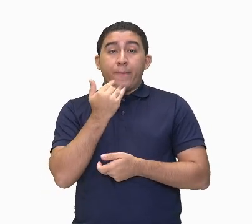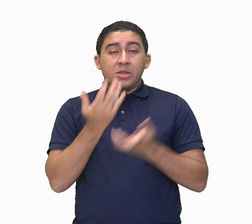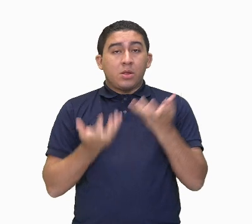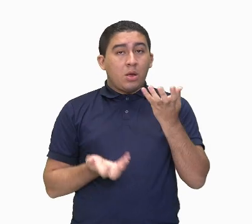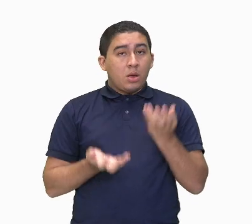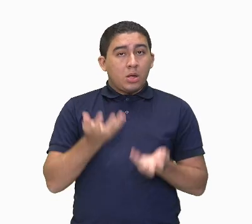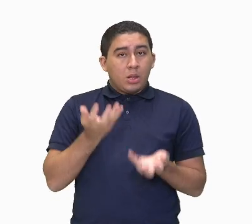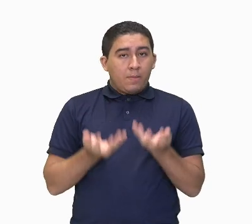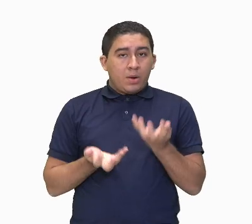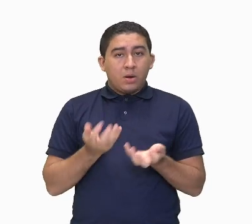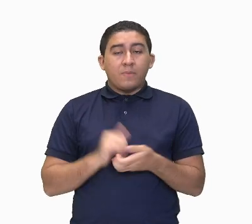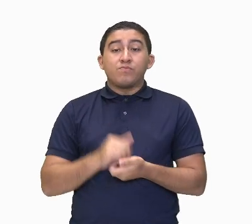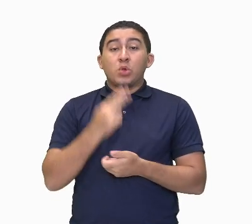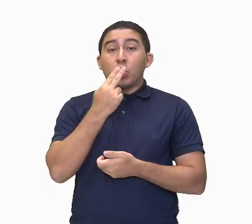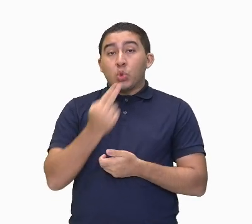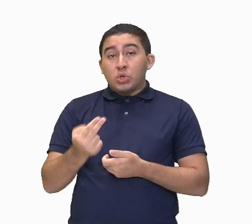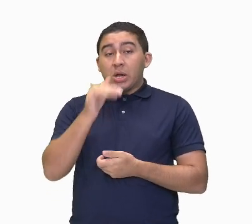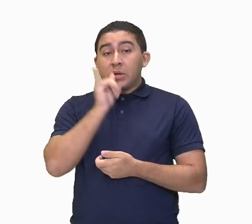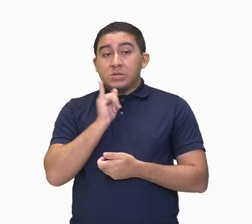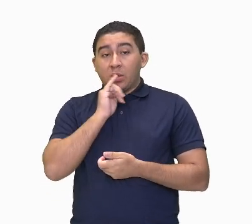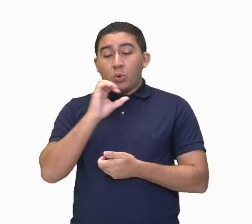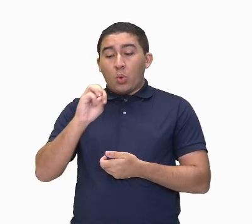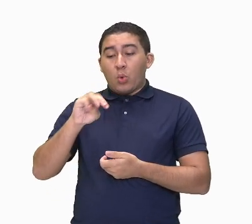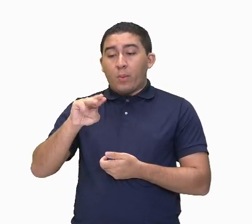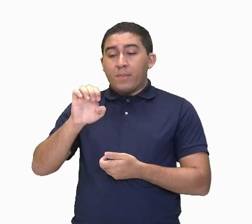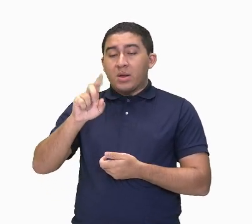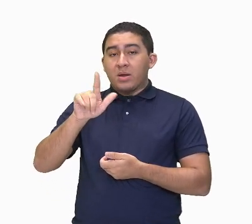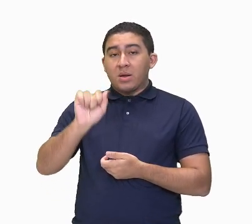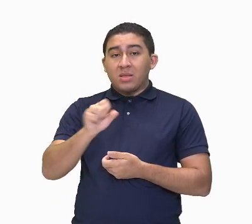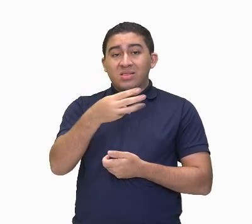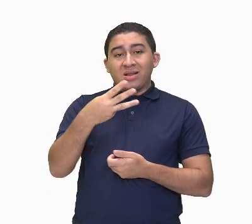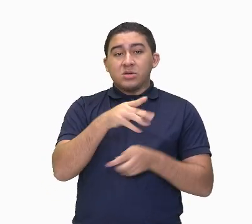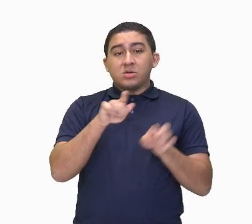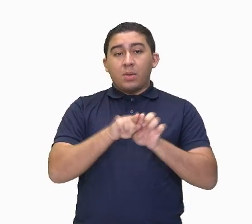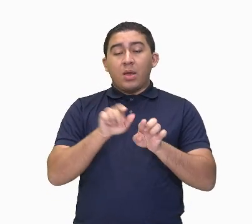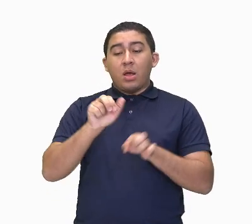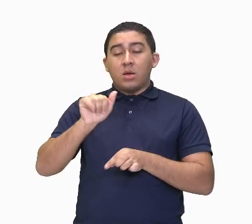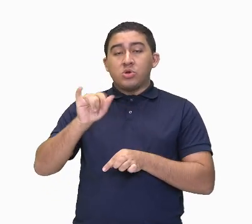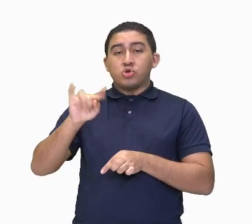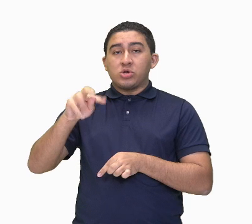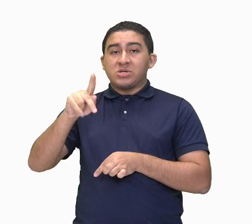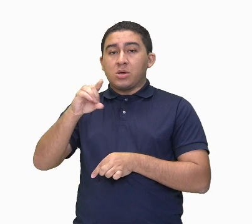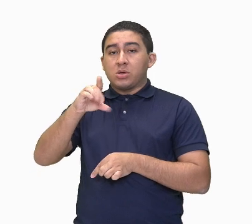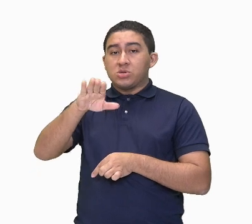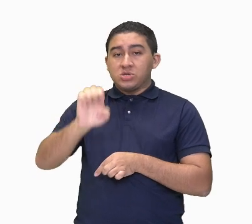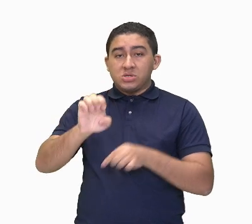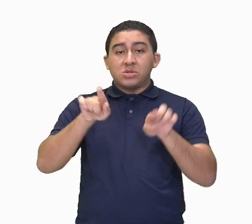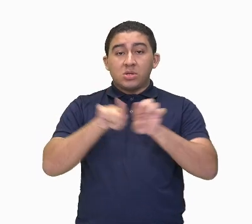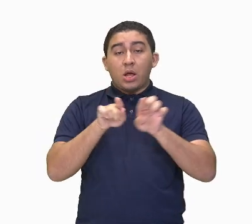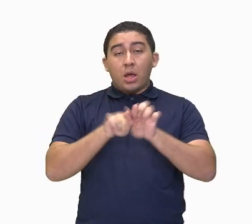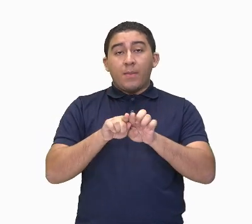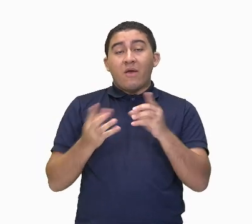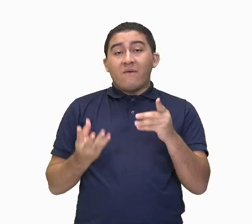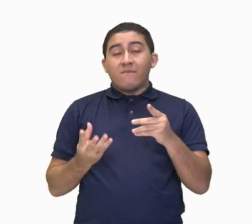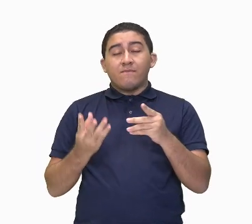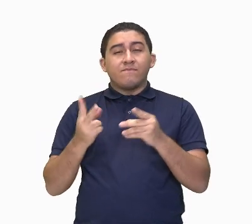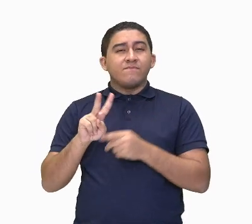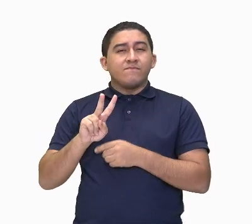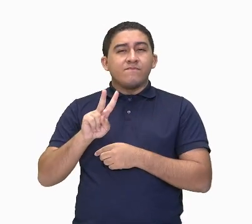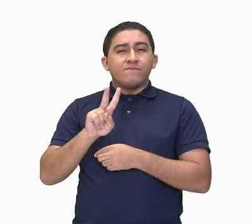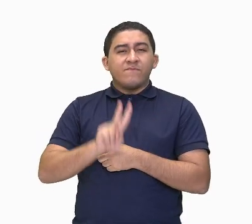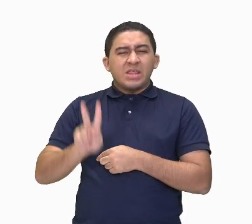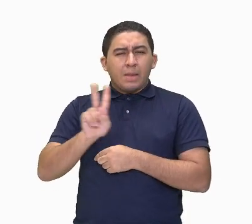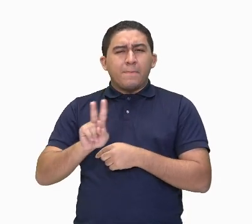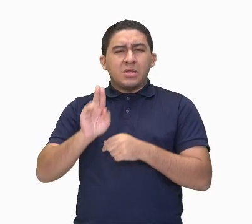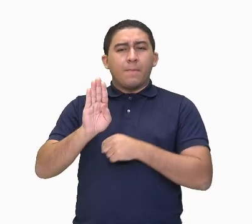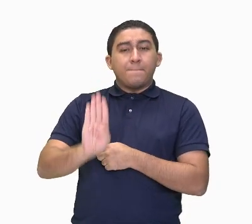equilibrada. Nutrientes como ômega 3, antioxidantes e vitaminas B ajudam na saúde neuronal. Então, é sempre